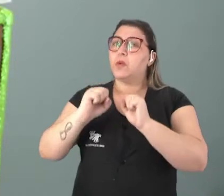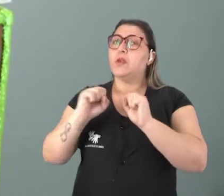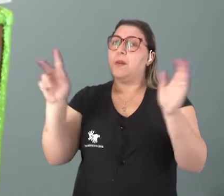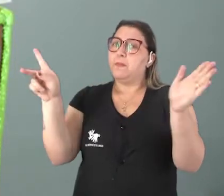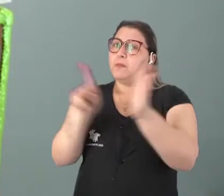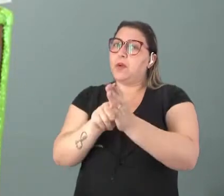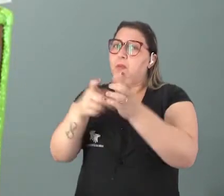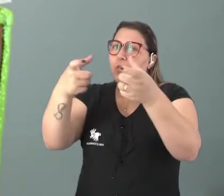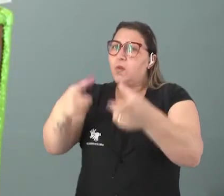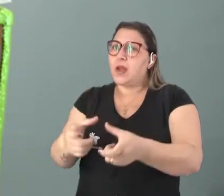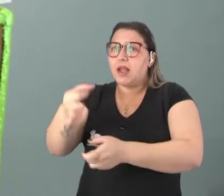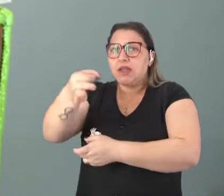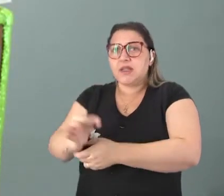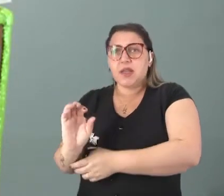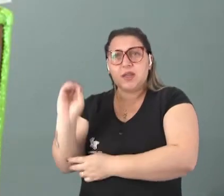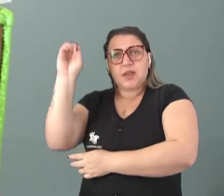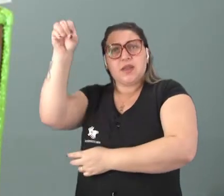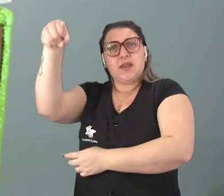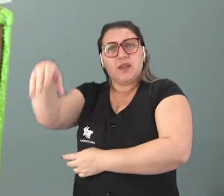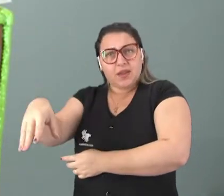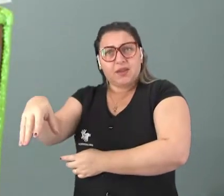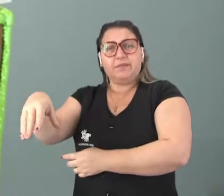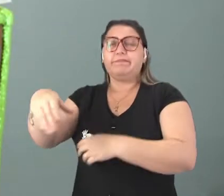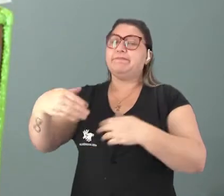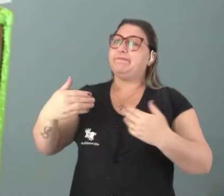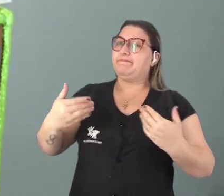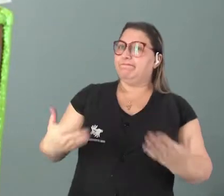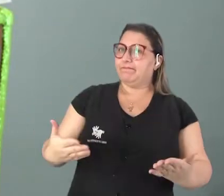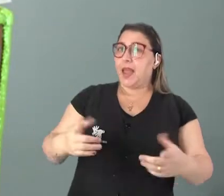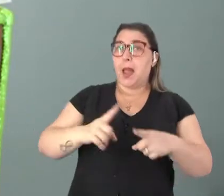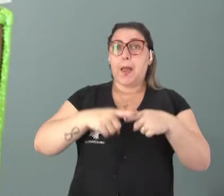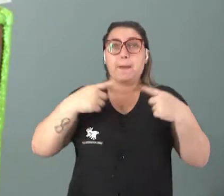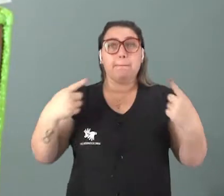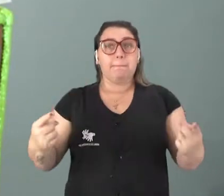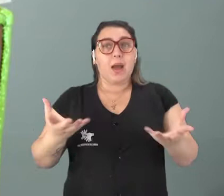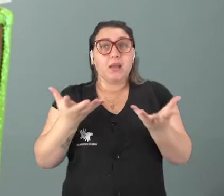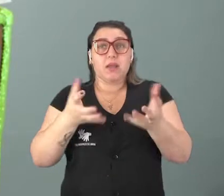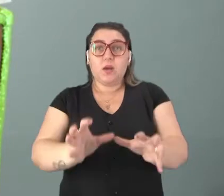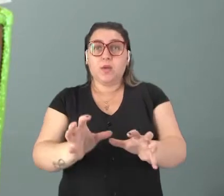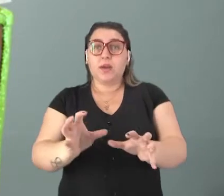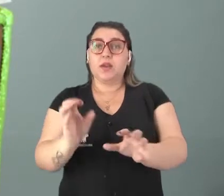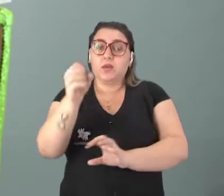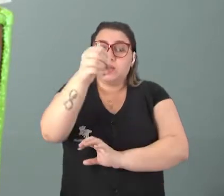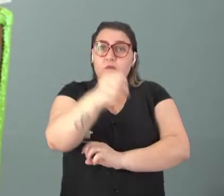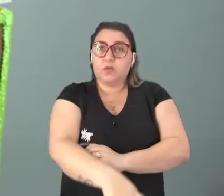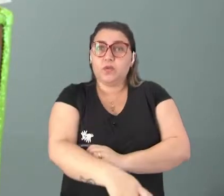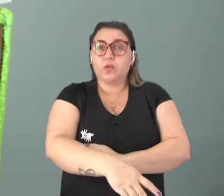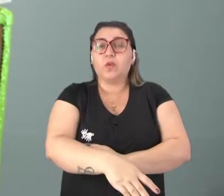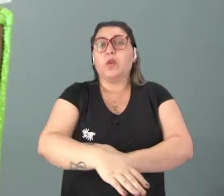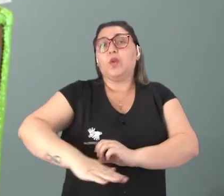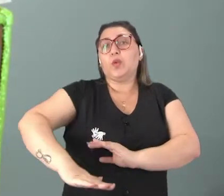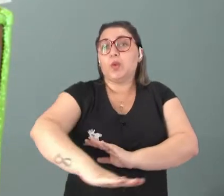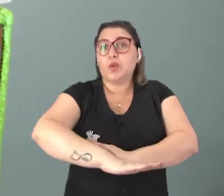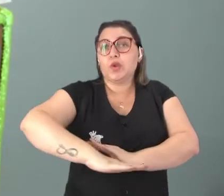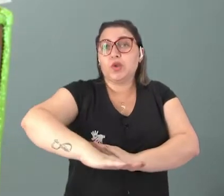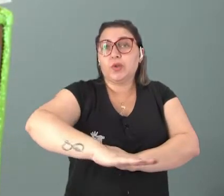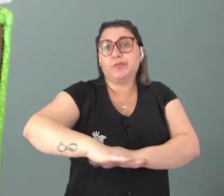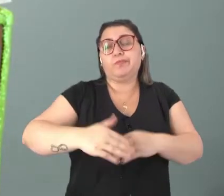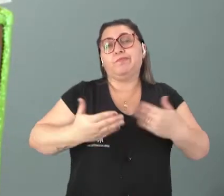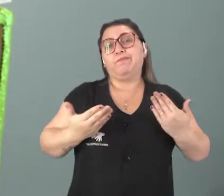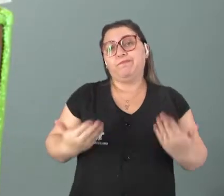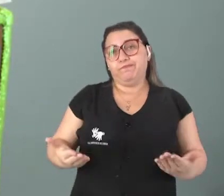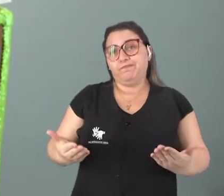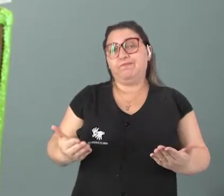jogado, poderia não, deveria ter jogado, né, a latinha na